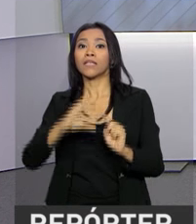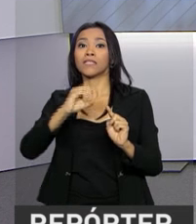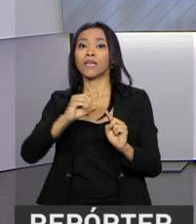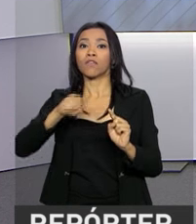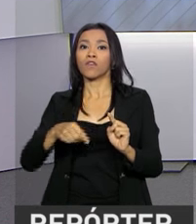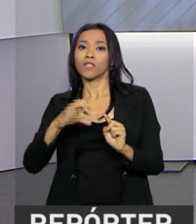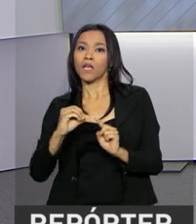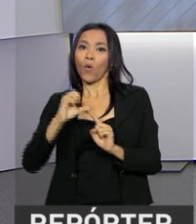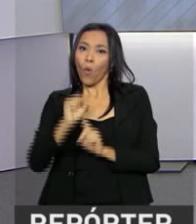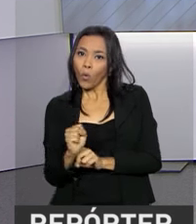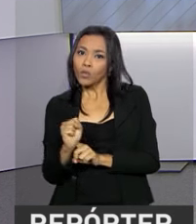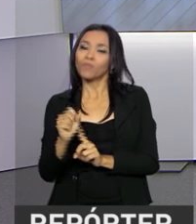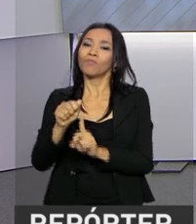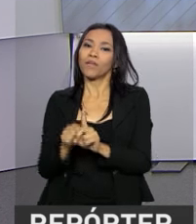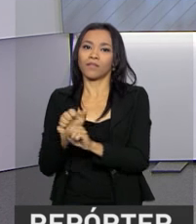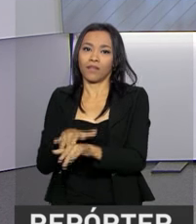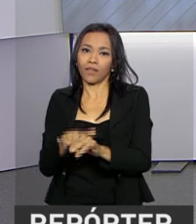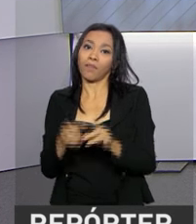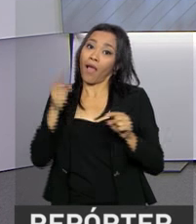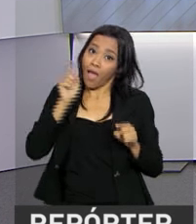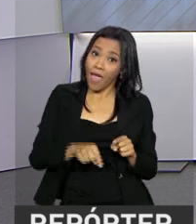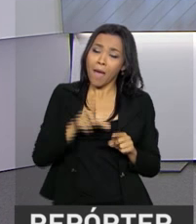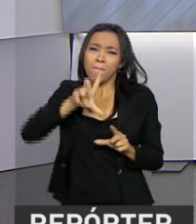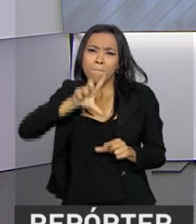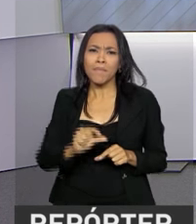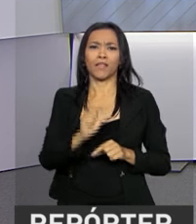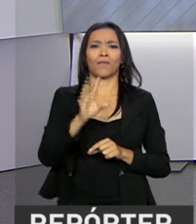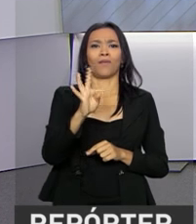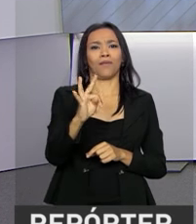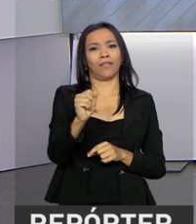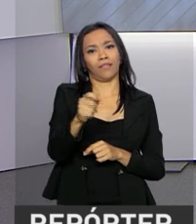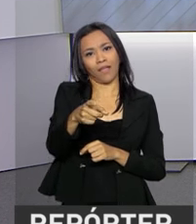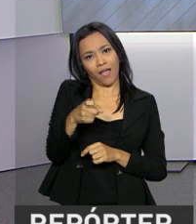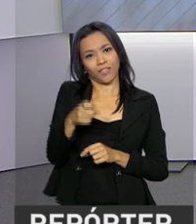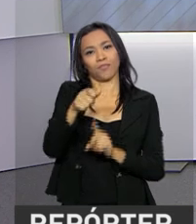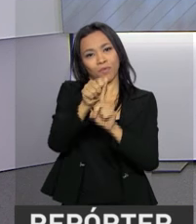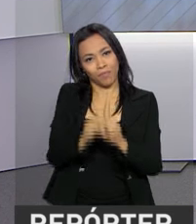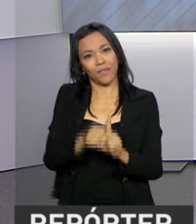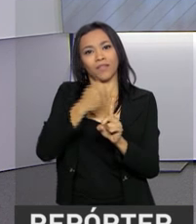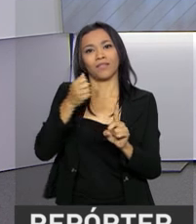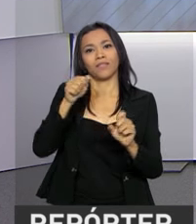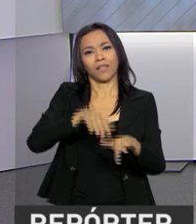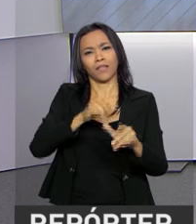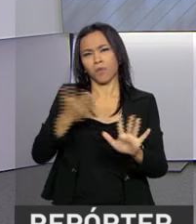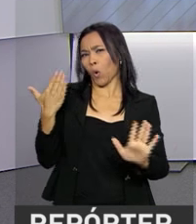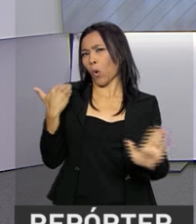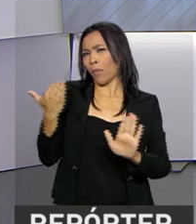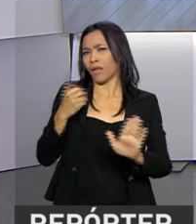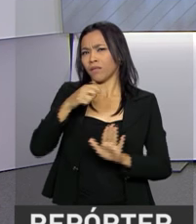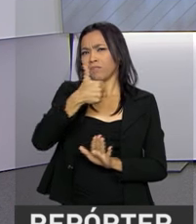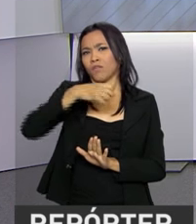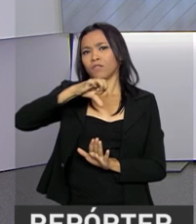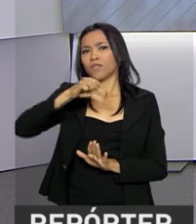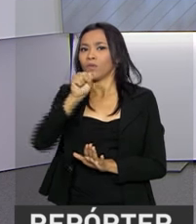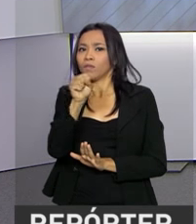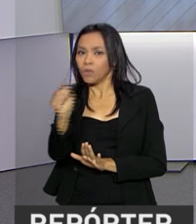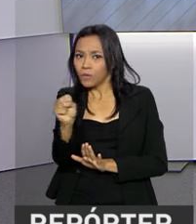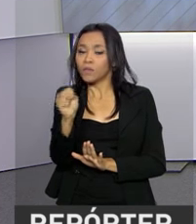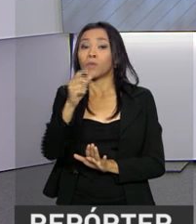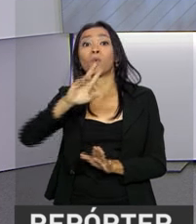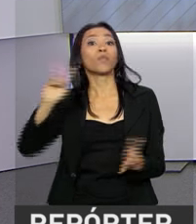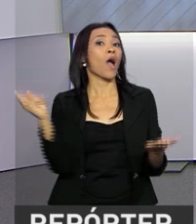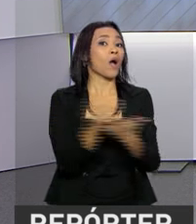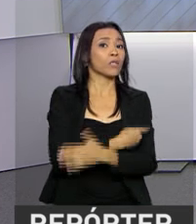0,08 em setembro. Este é o menor índice, a menor taxa para o mês de setembro, desde 1998, quando houve